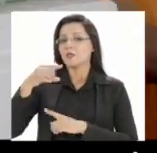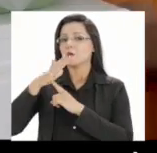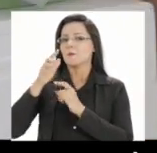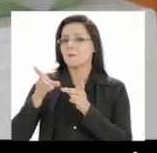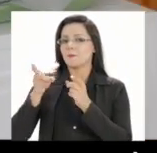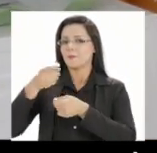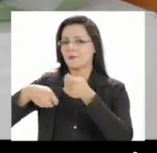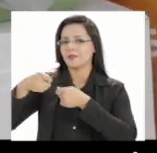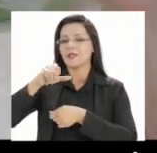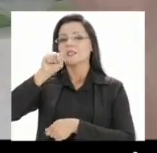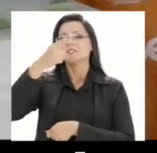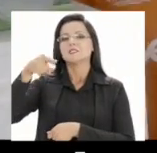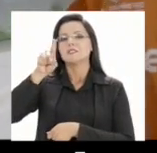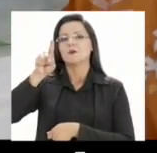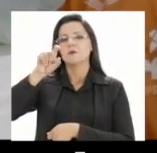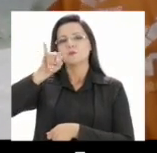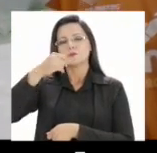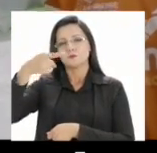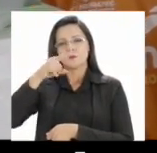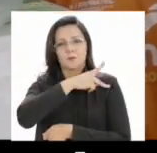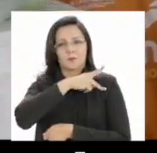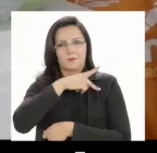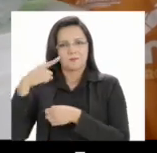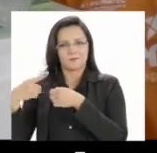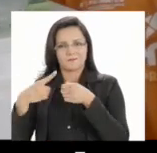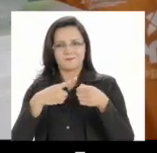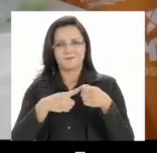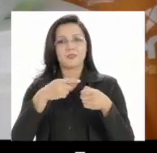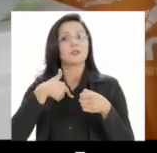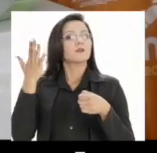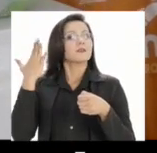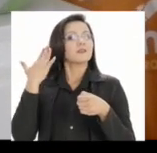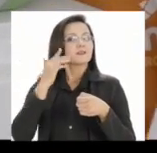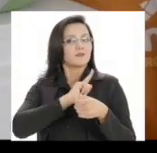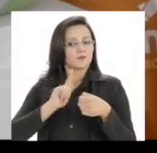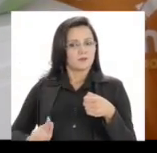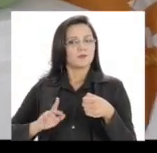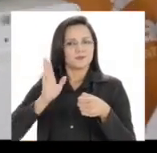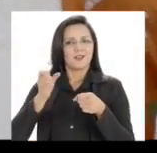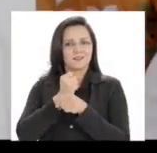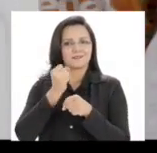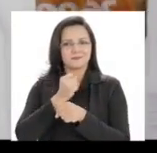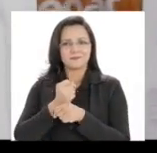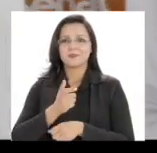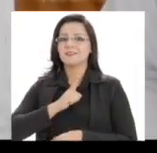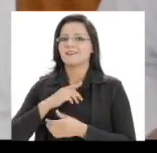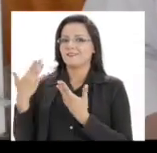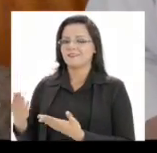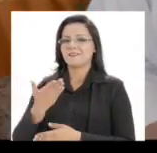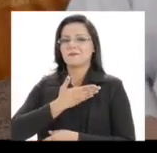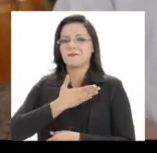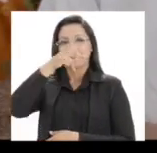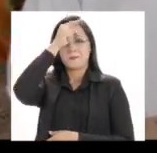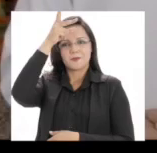mercado de São João do Piauí. Esse mercado foi construído quando ainda eu era governador. Estamos aqui na companhia desse